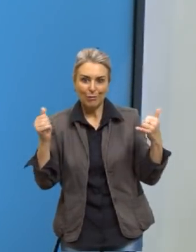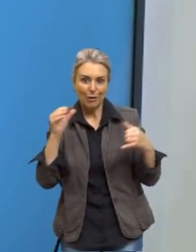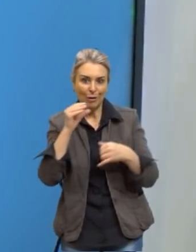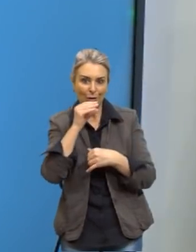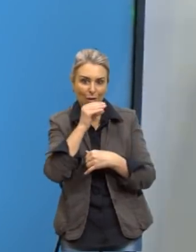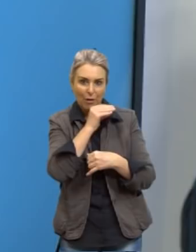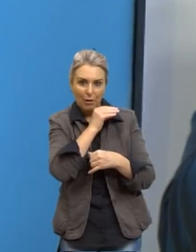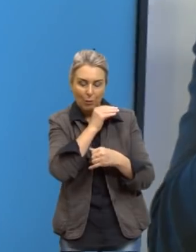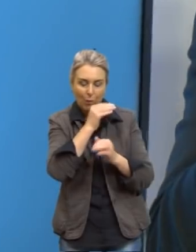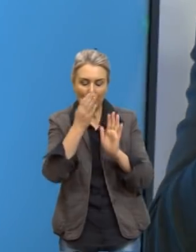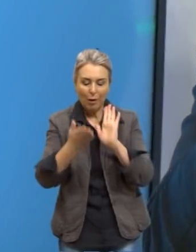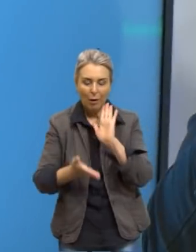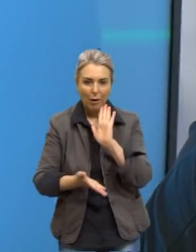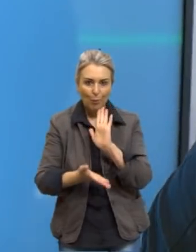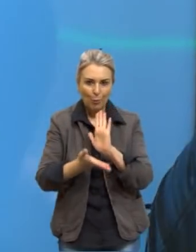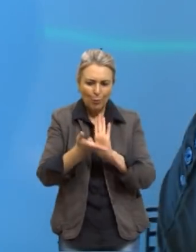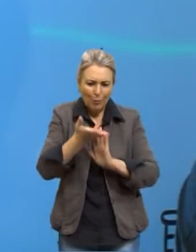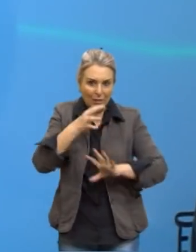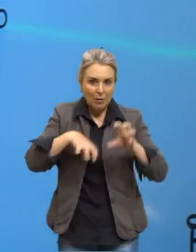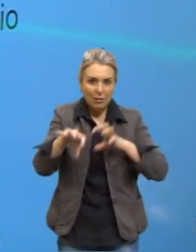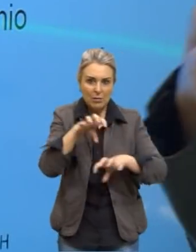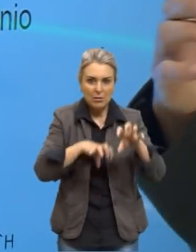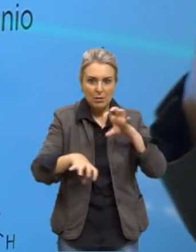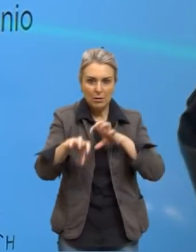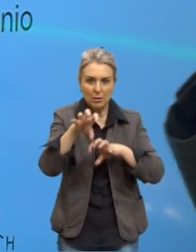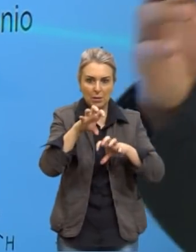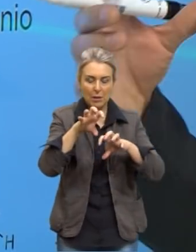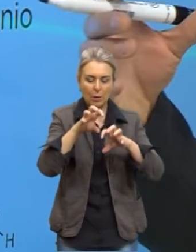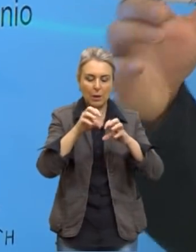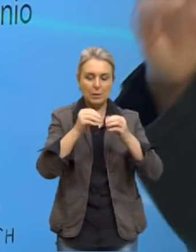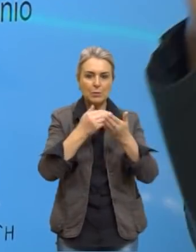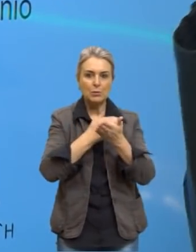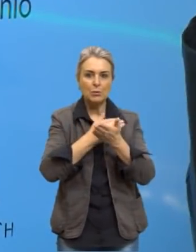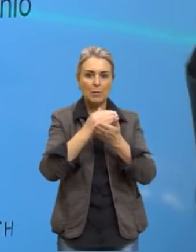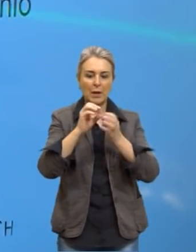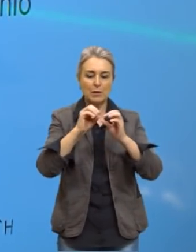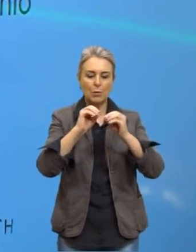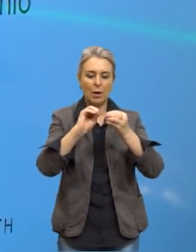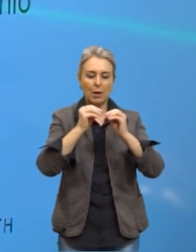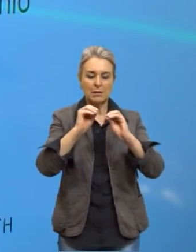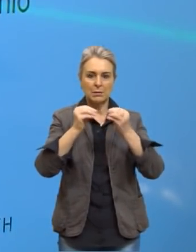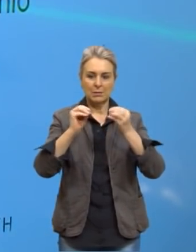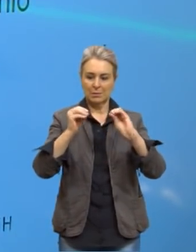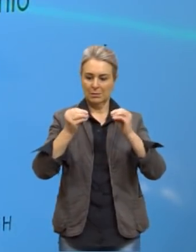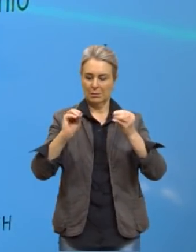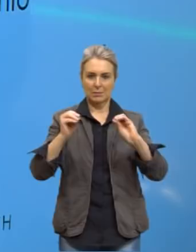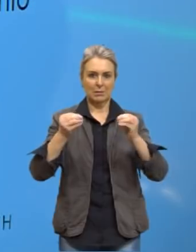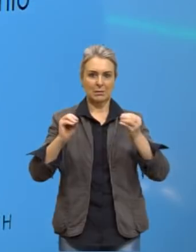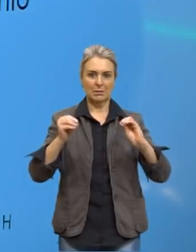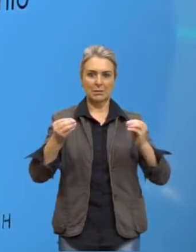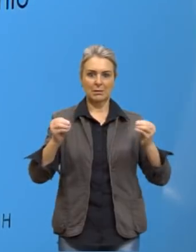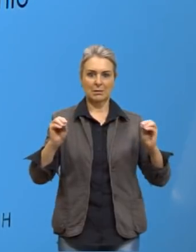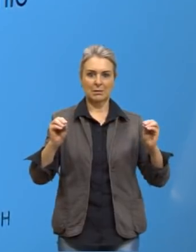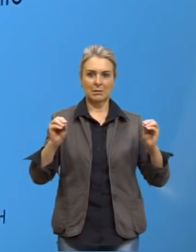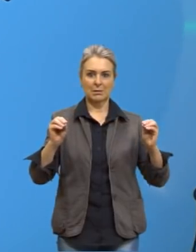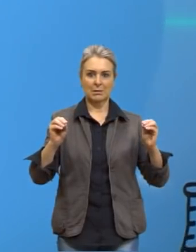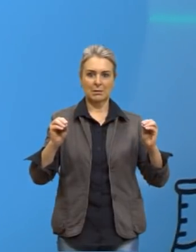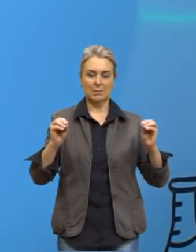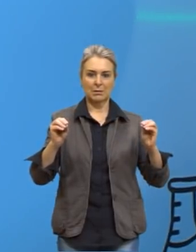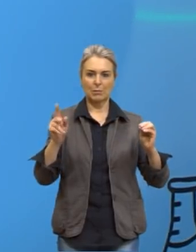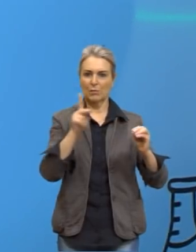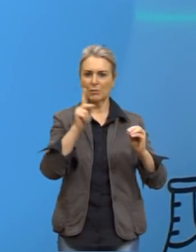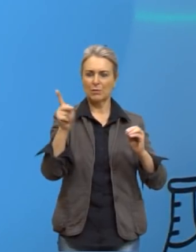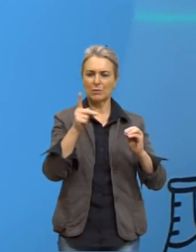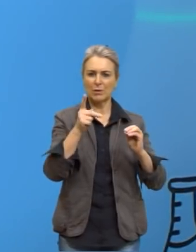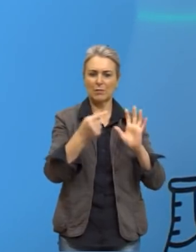vai aumentando essa agitação até que essas moléculas vão se separando agora vamos pensar eu estava falando justamente